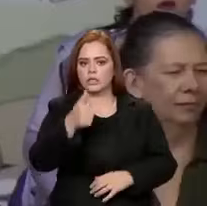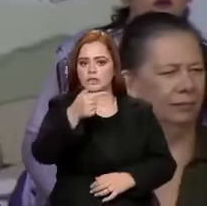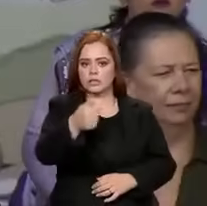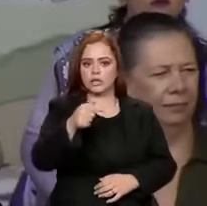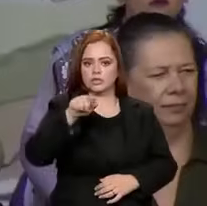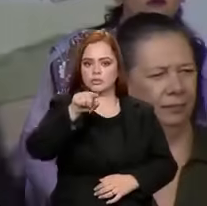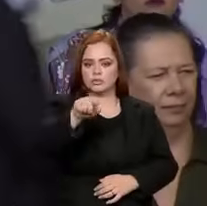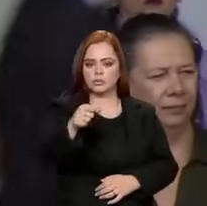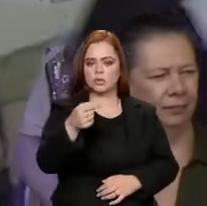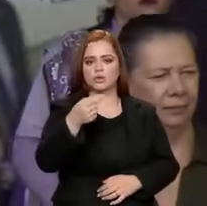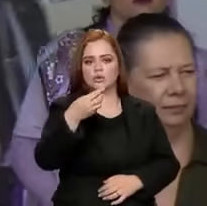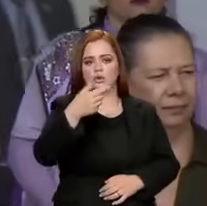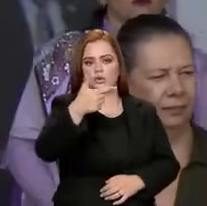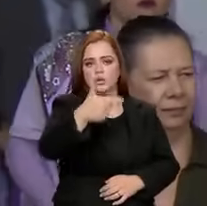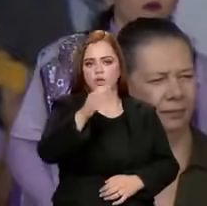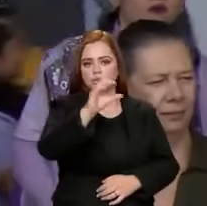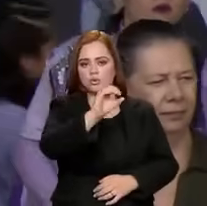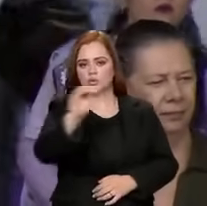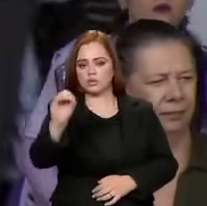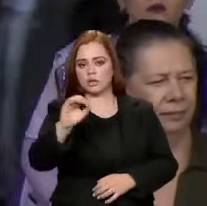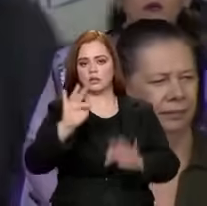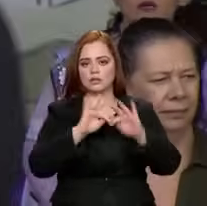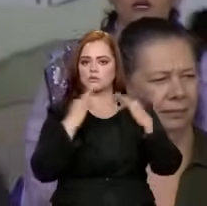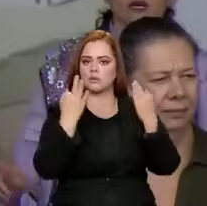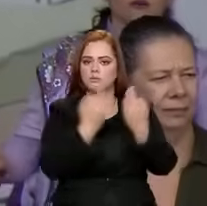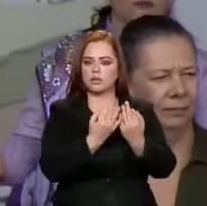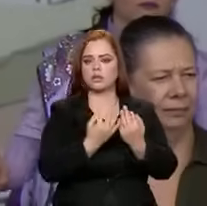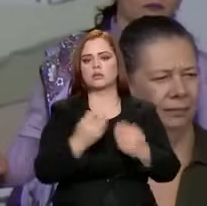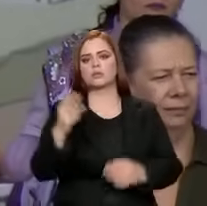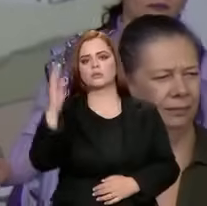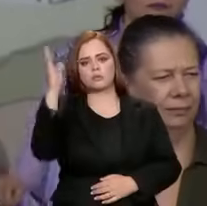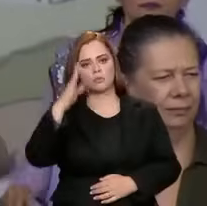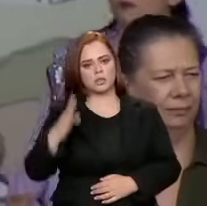e 200 famílias no Brasil